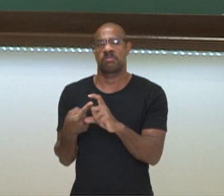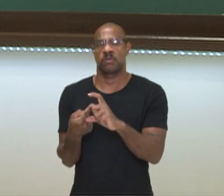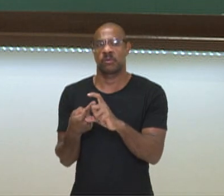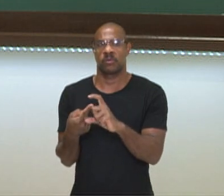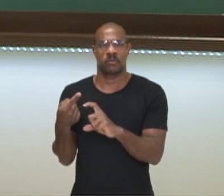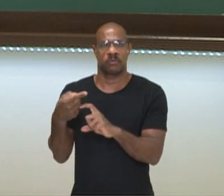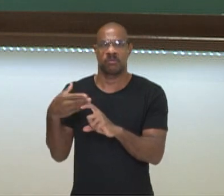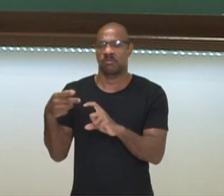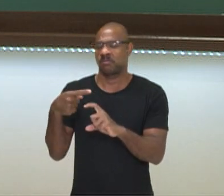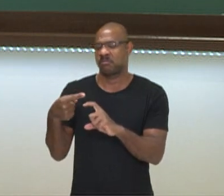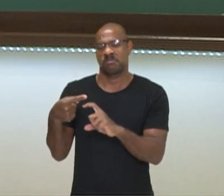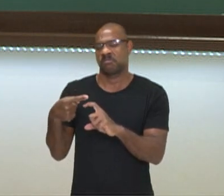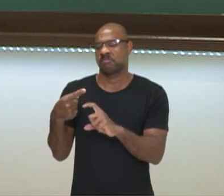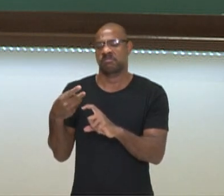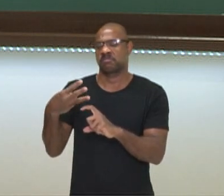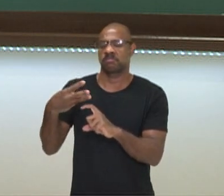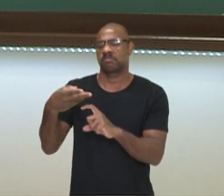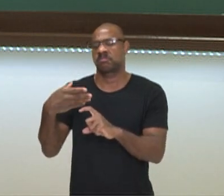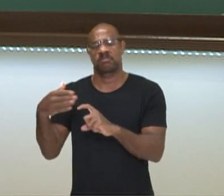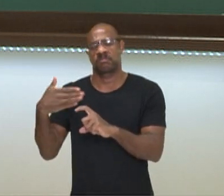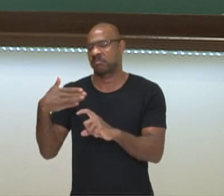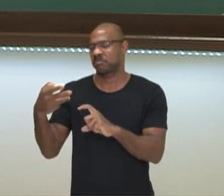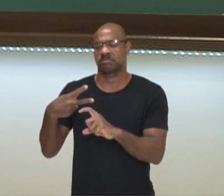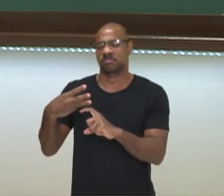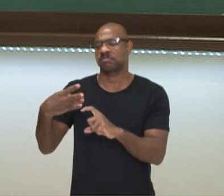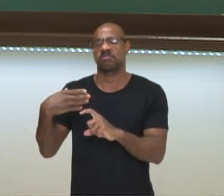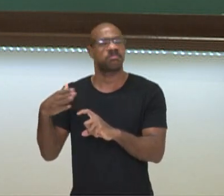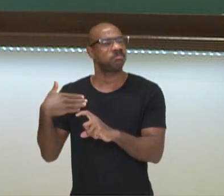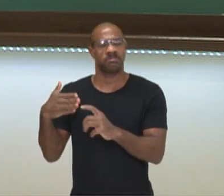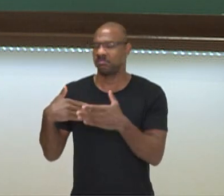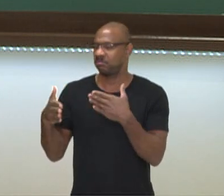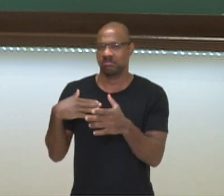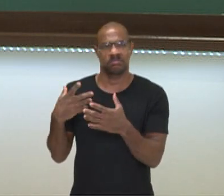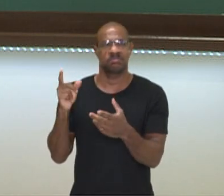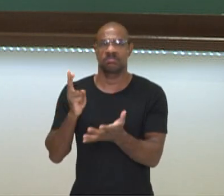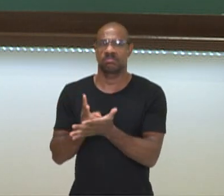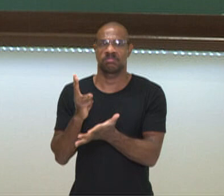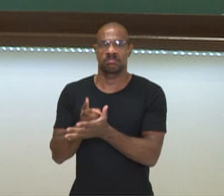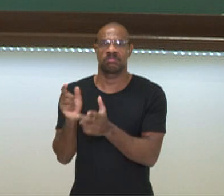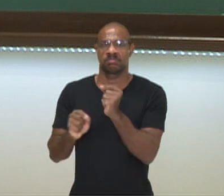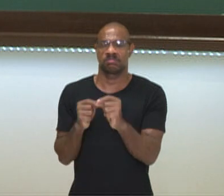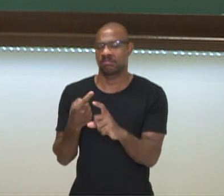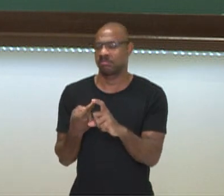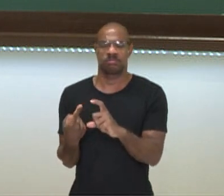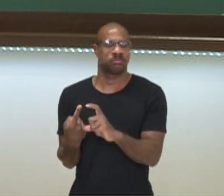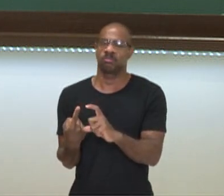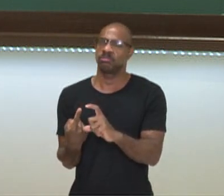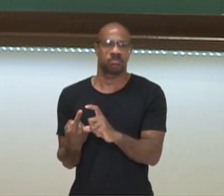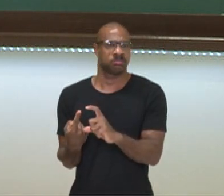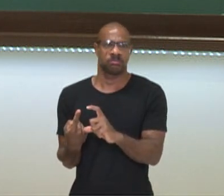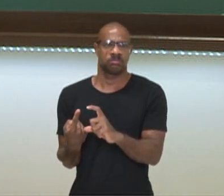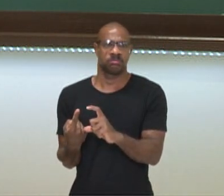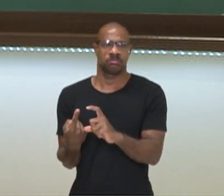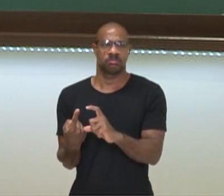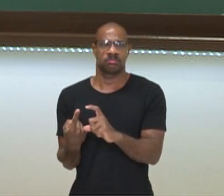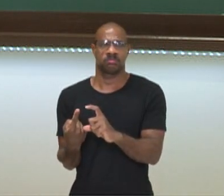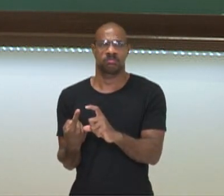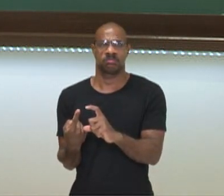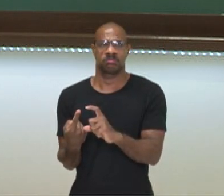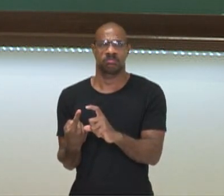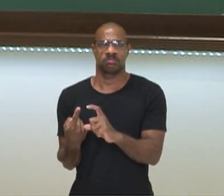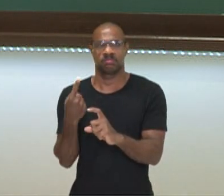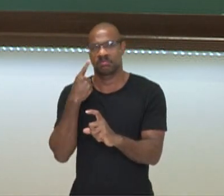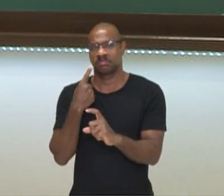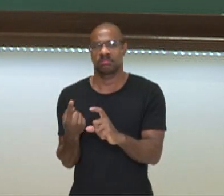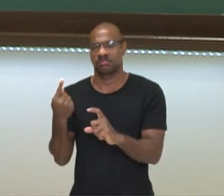quando a minha base é 1 elevado a qualquer expoente, vai dar sempre 1. Então, escrever o 1 com expoente